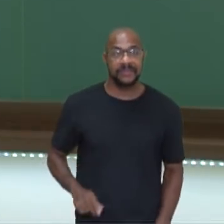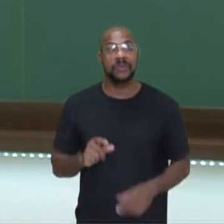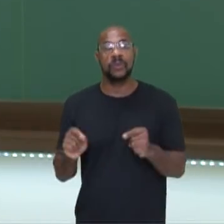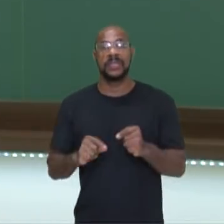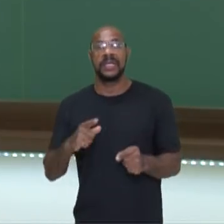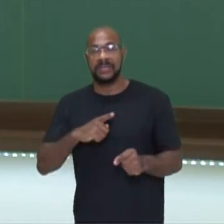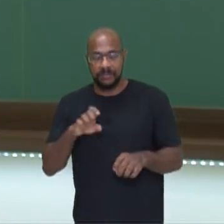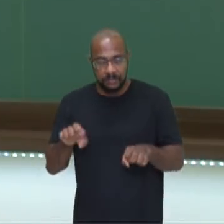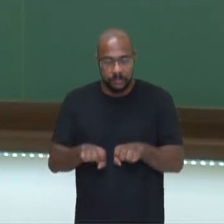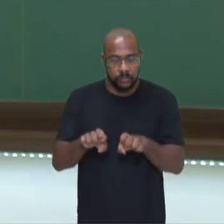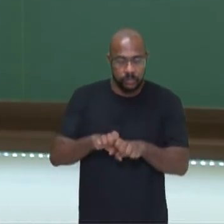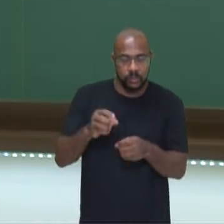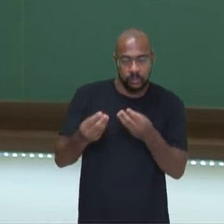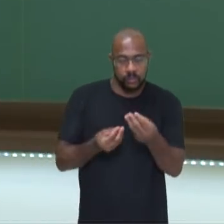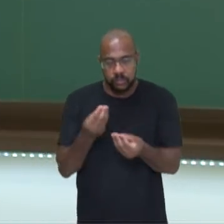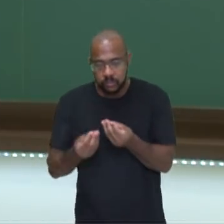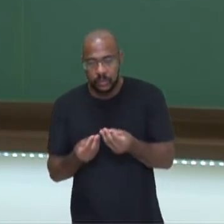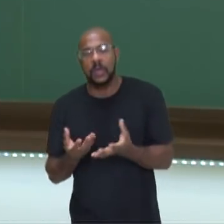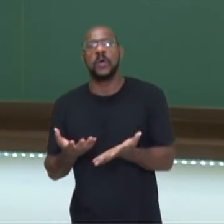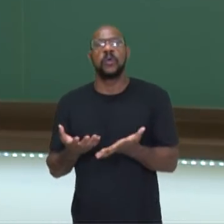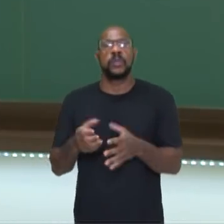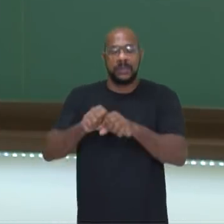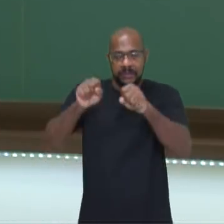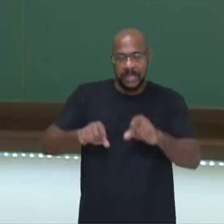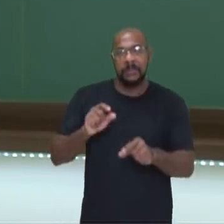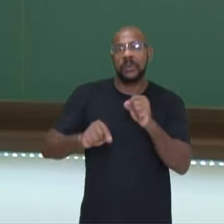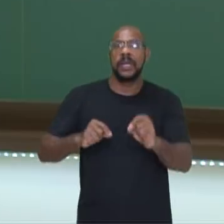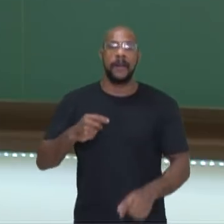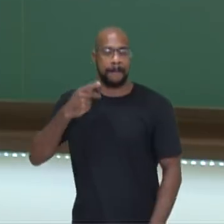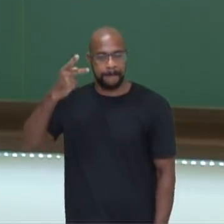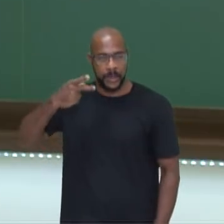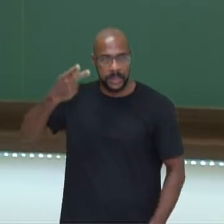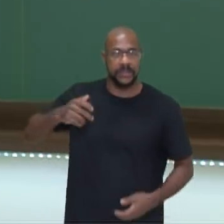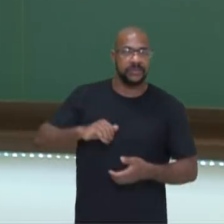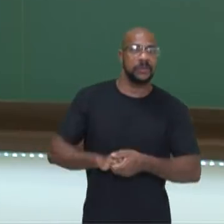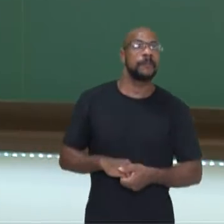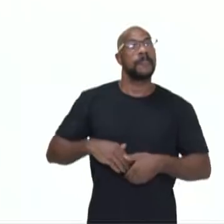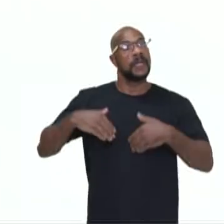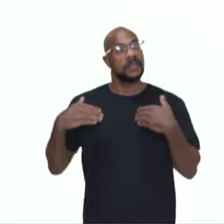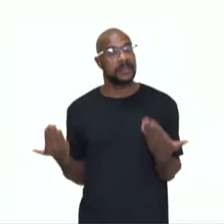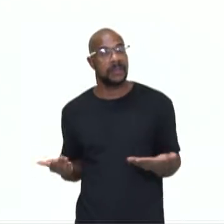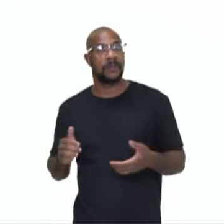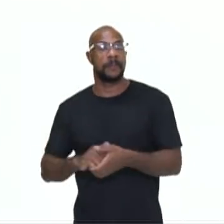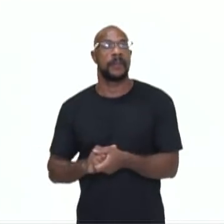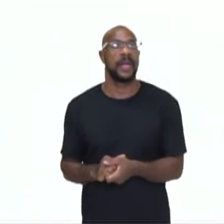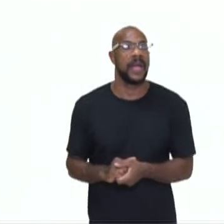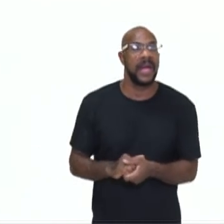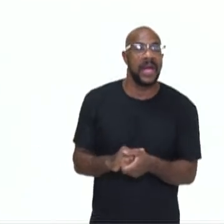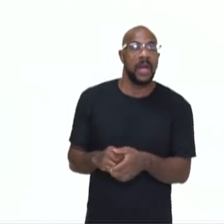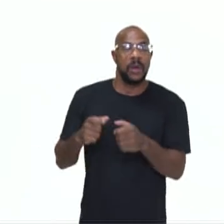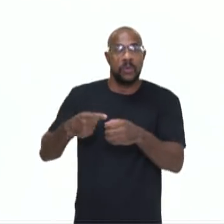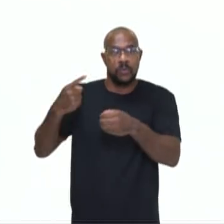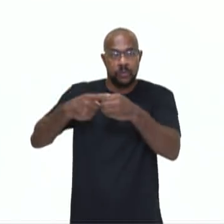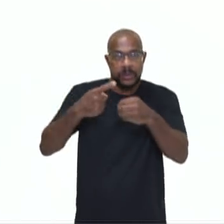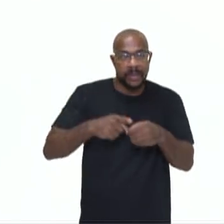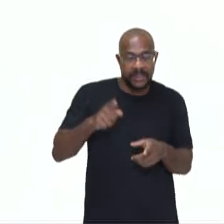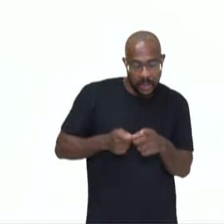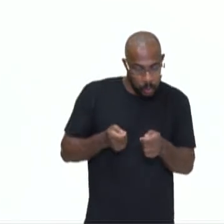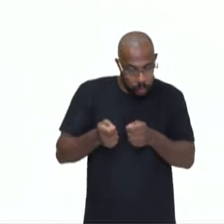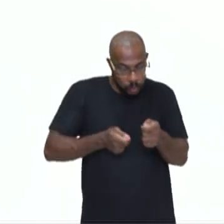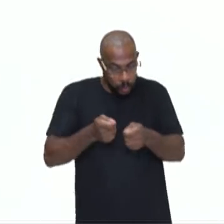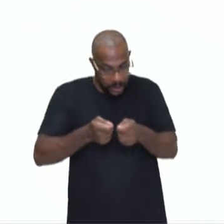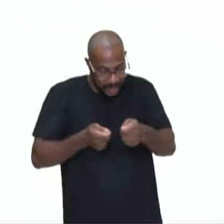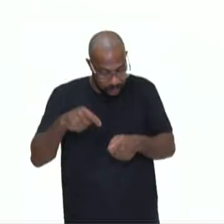estruturou aí esse esquema político. As cidades que eram controladas pelos coronéis, dentro aí, então, desse esquema da política